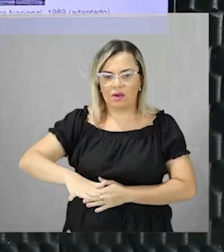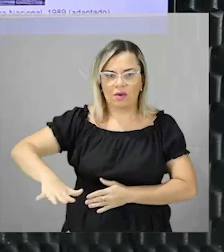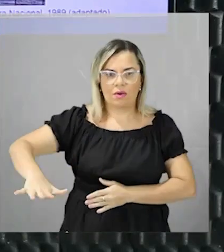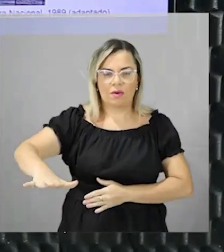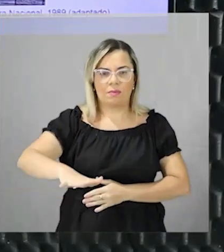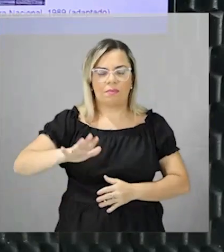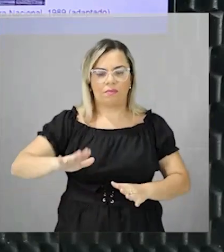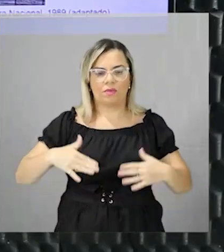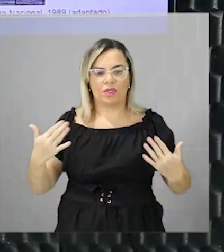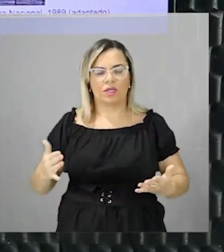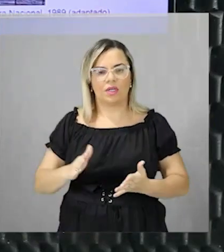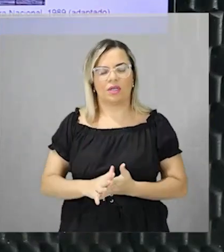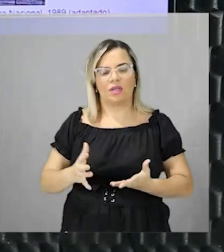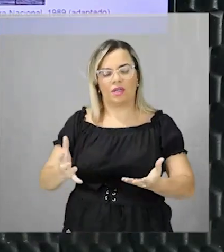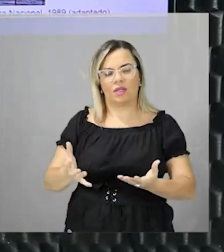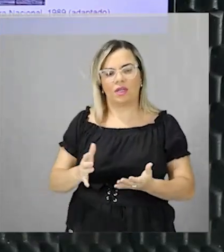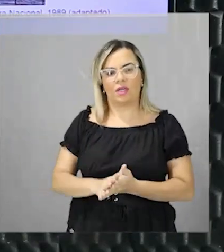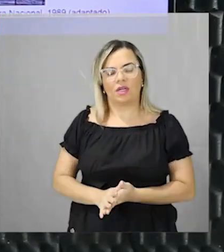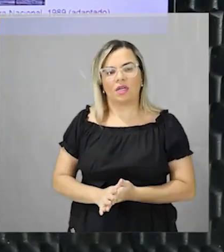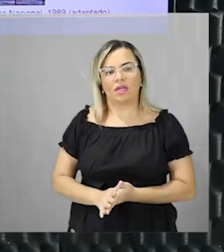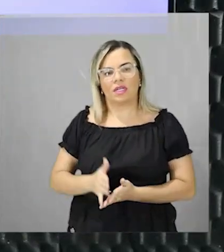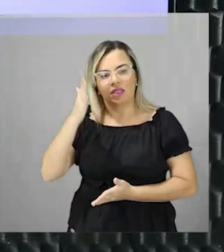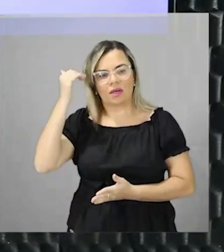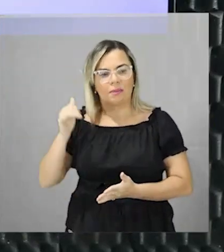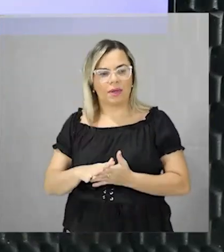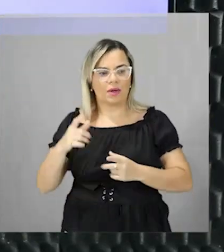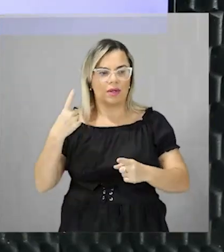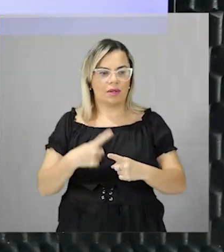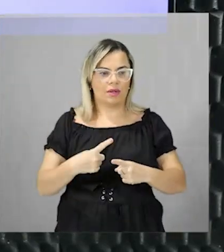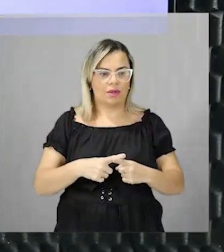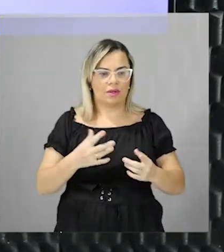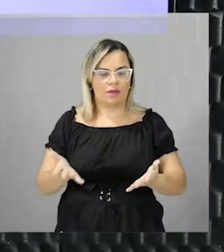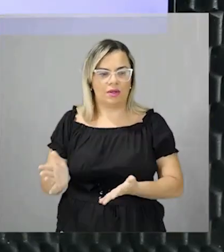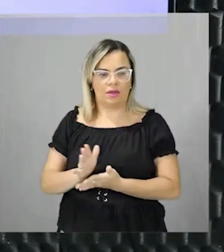ele quer justamente a causa disso, tá certo? Aí ele vai te dar várias